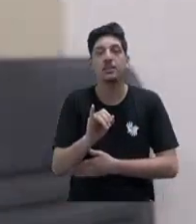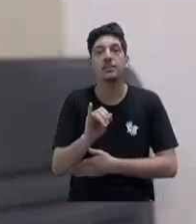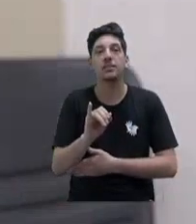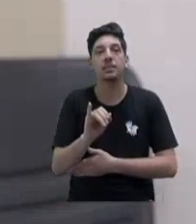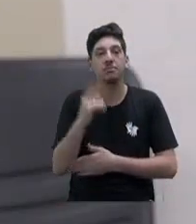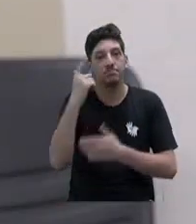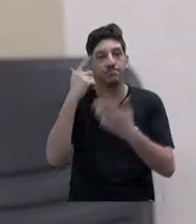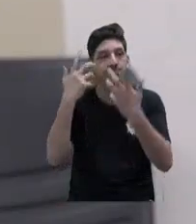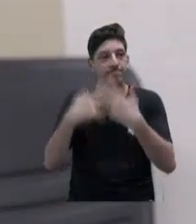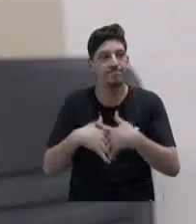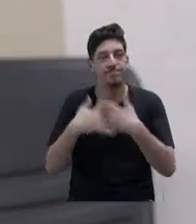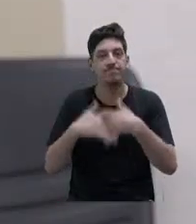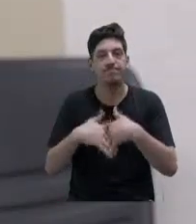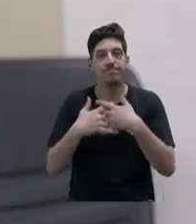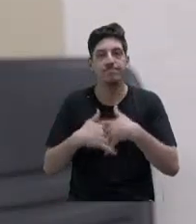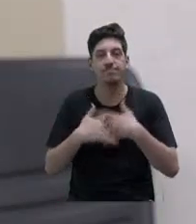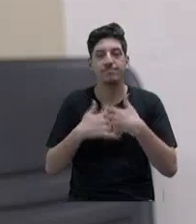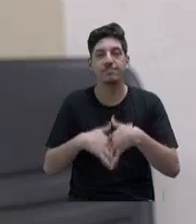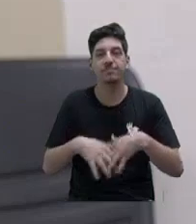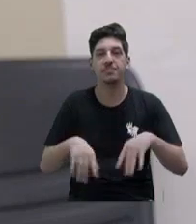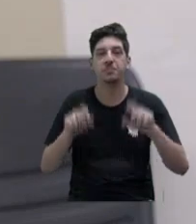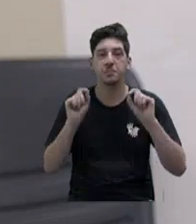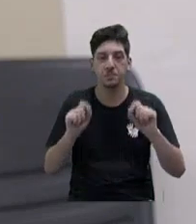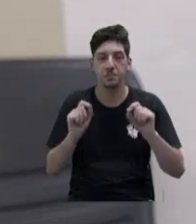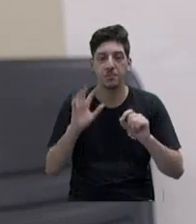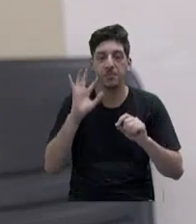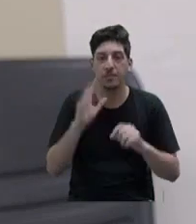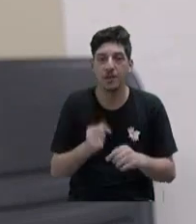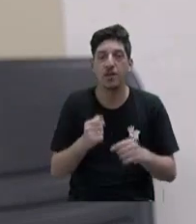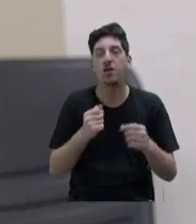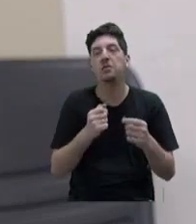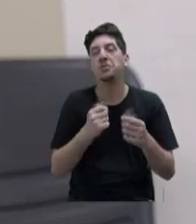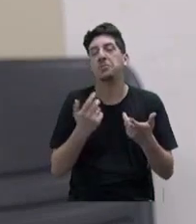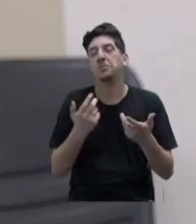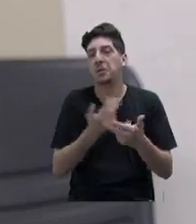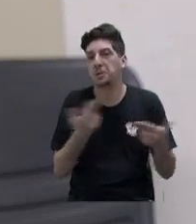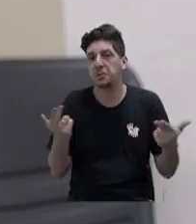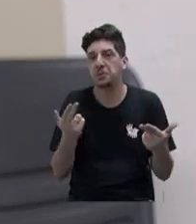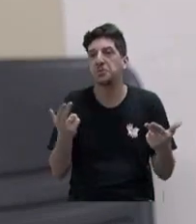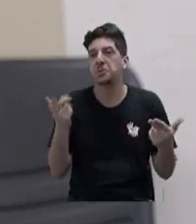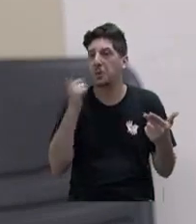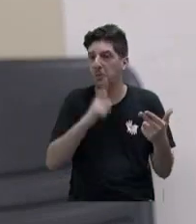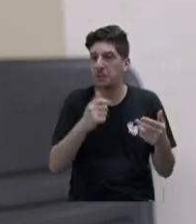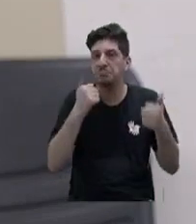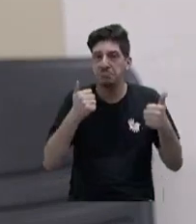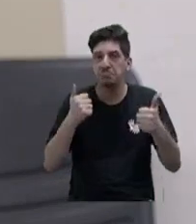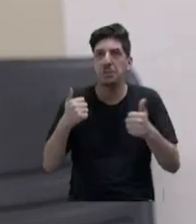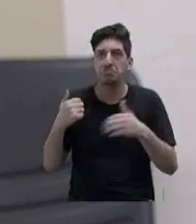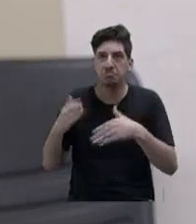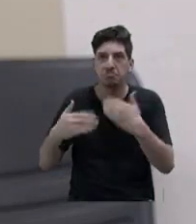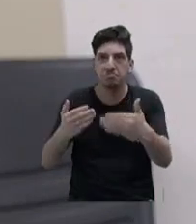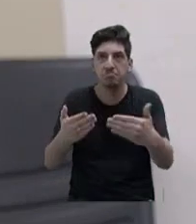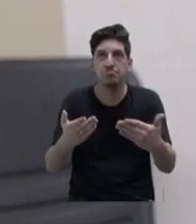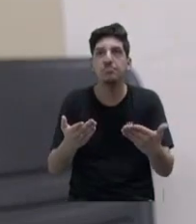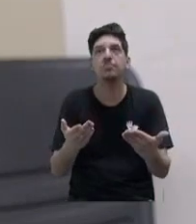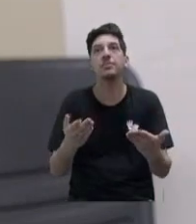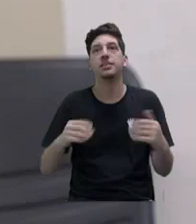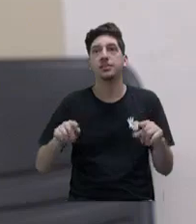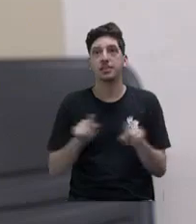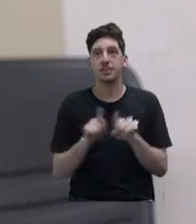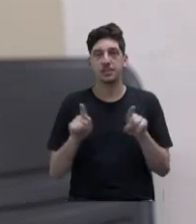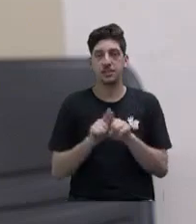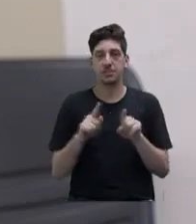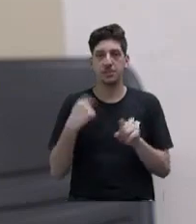uma reflexão, que é o seguinte: eu acho que as coisas se dão bem como se dão, e esse sucesso que a gente